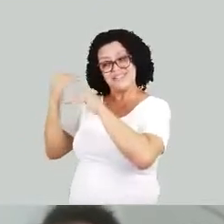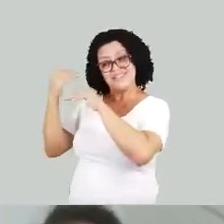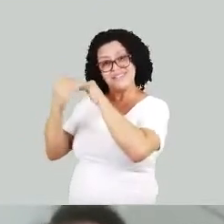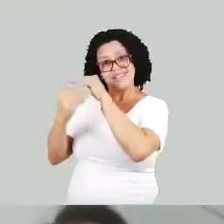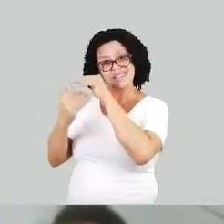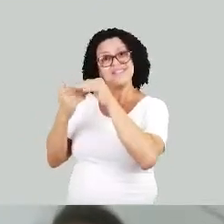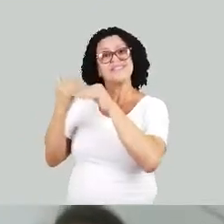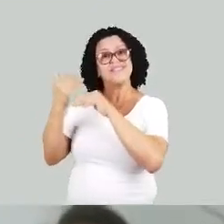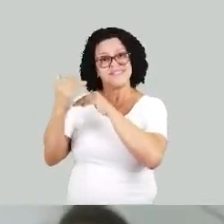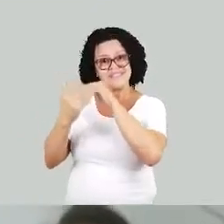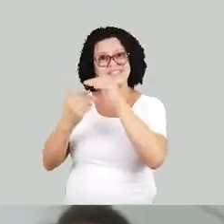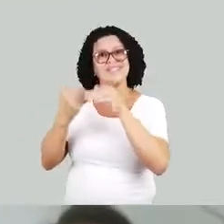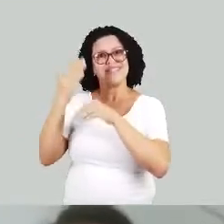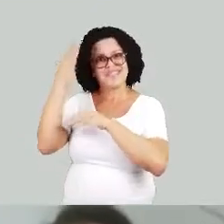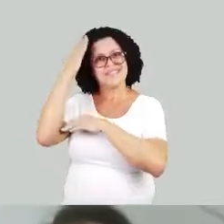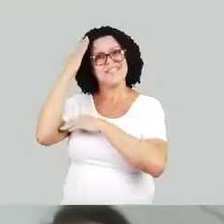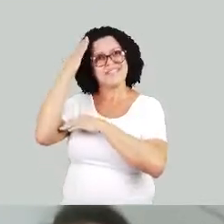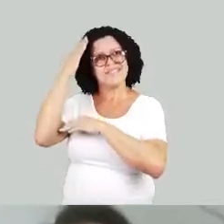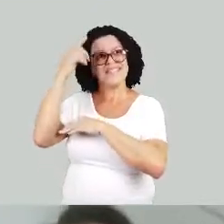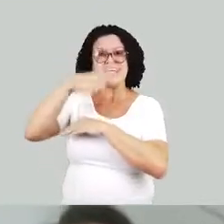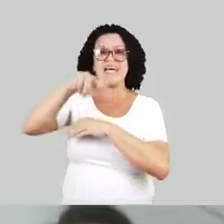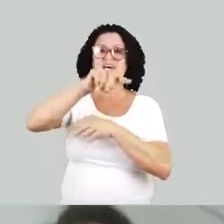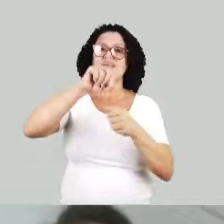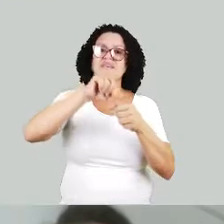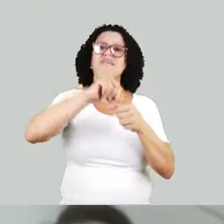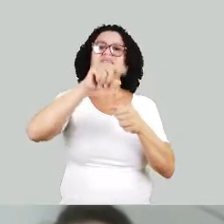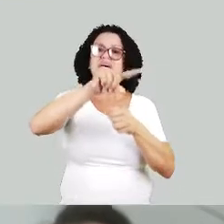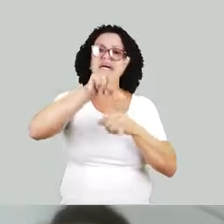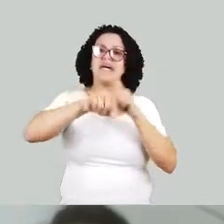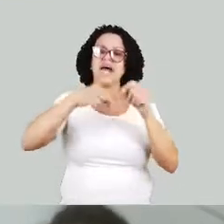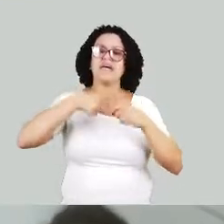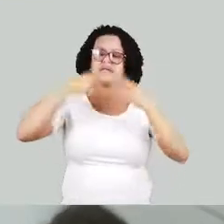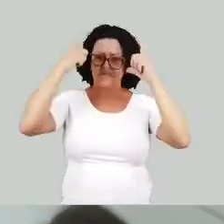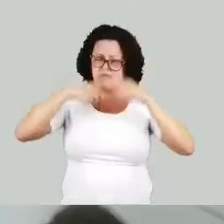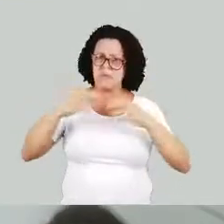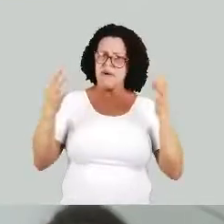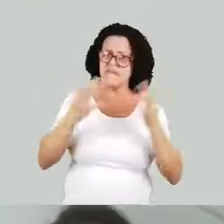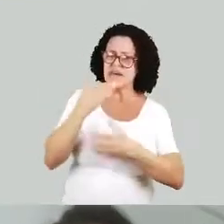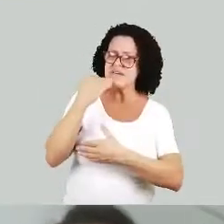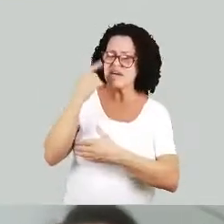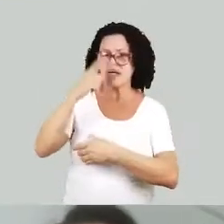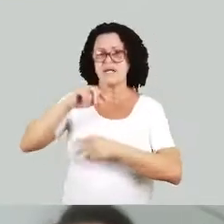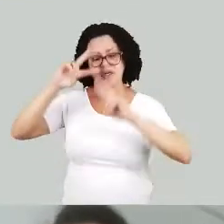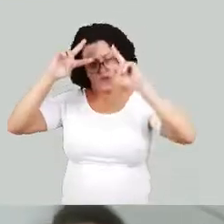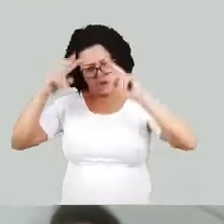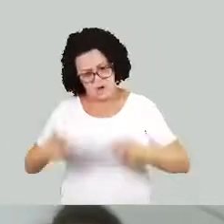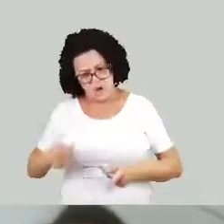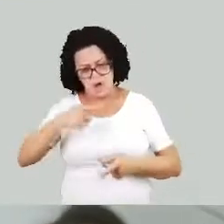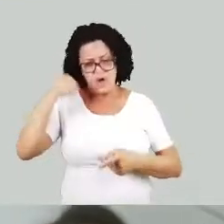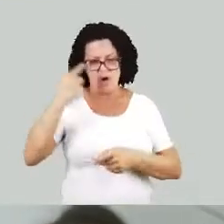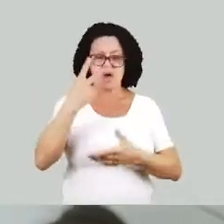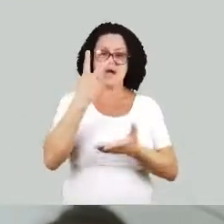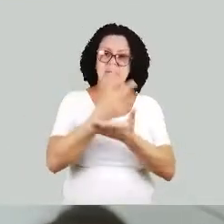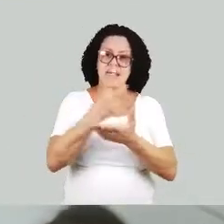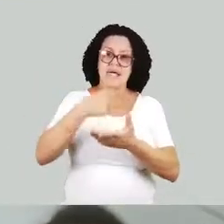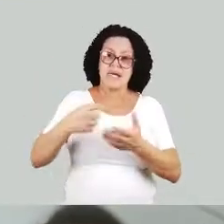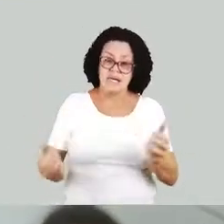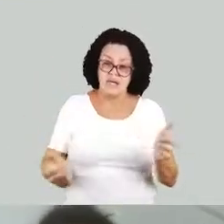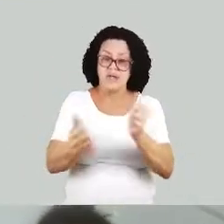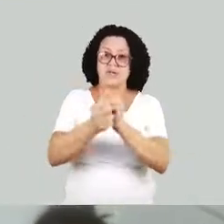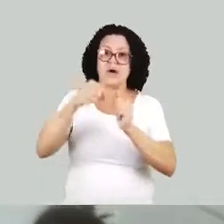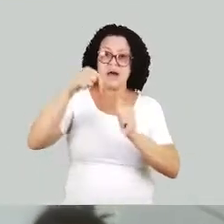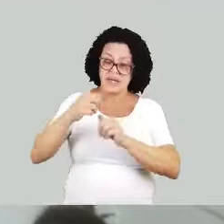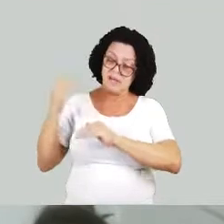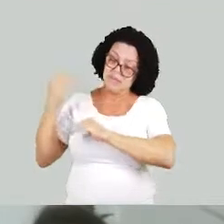mesmo direito de sermos imperfeitos, de sermos humanos, né? E nós todos estamos aqui